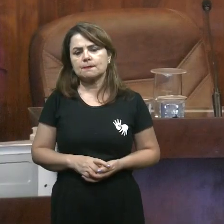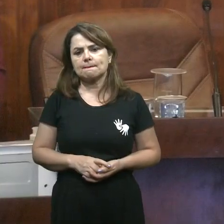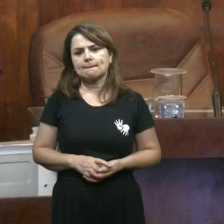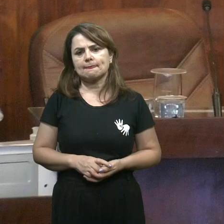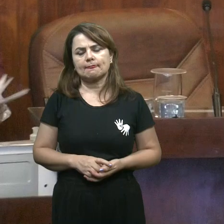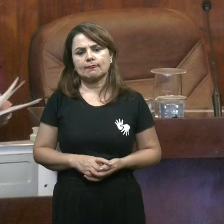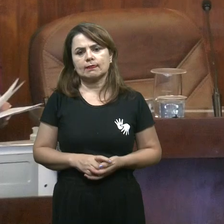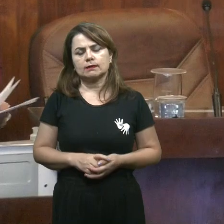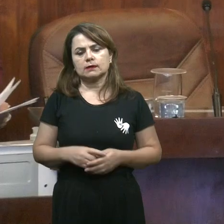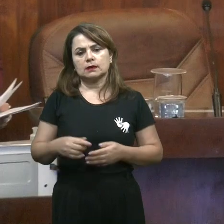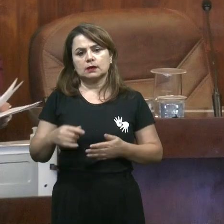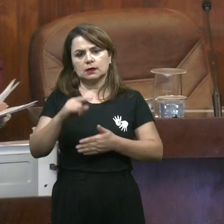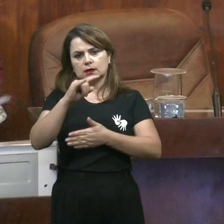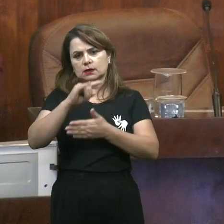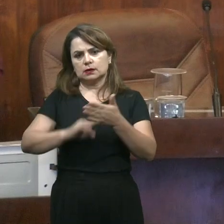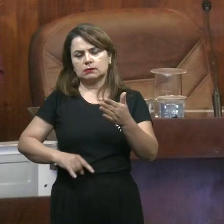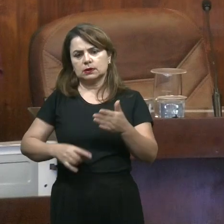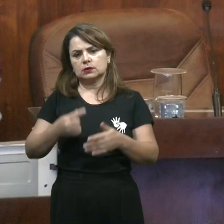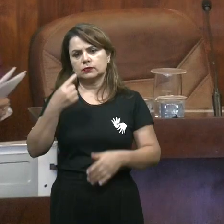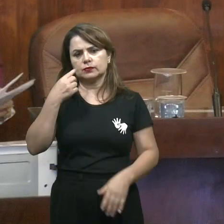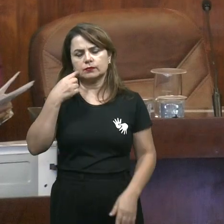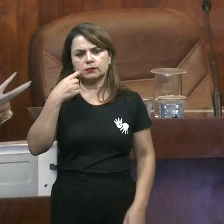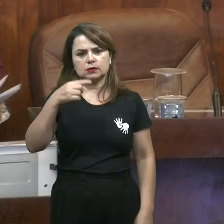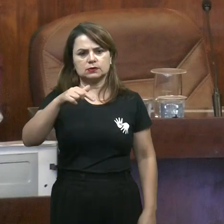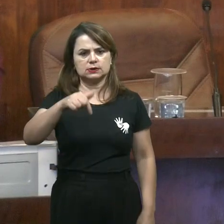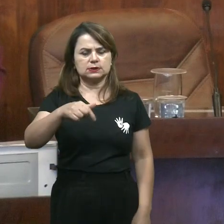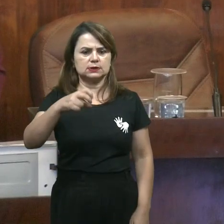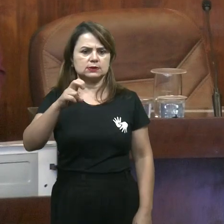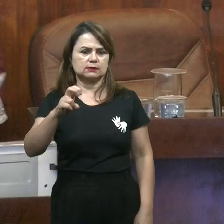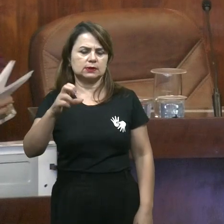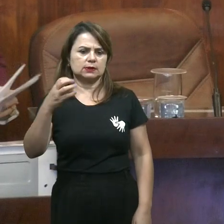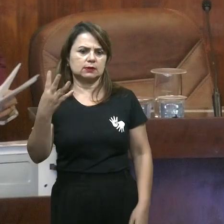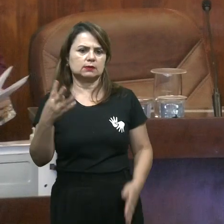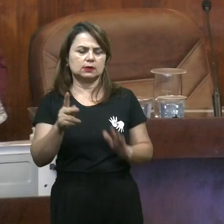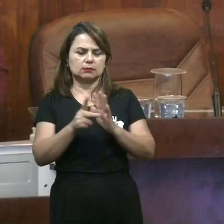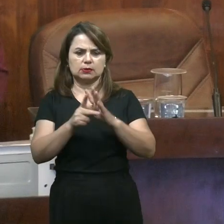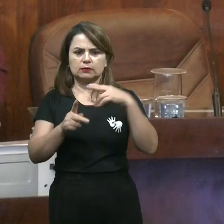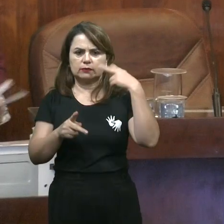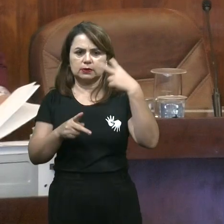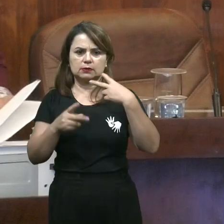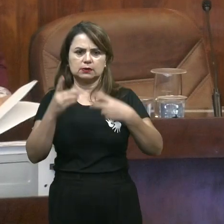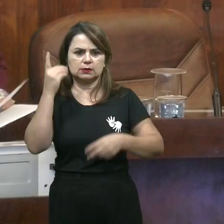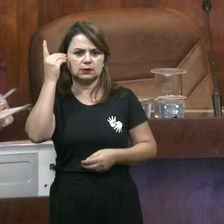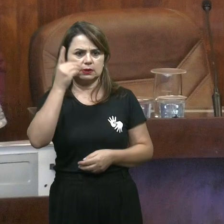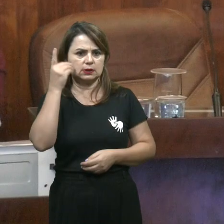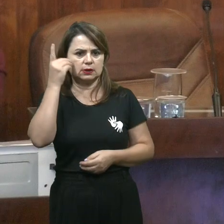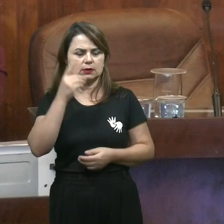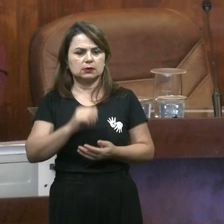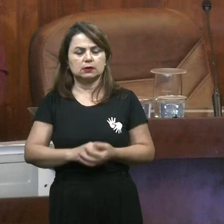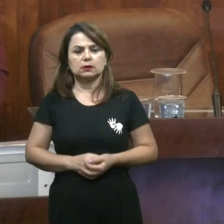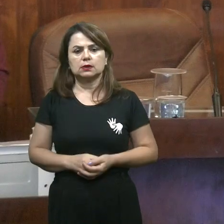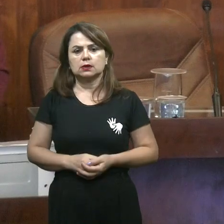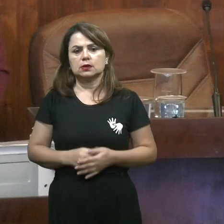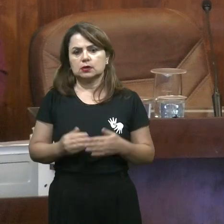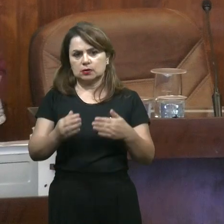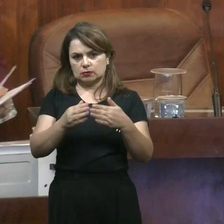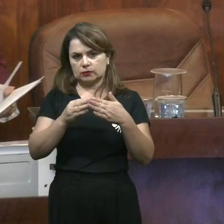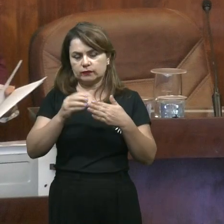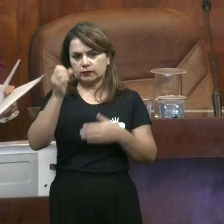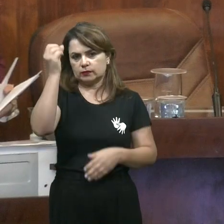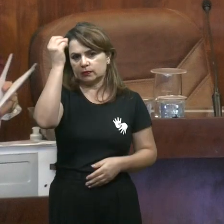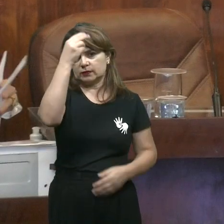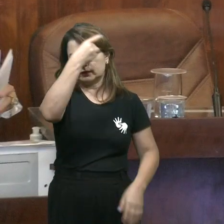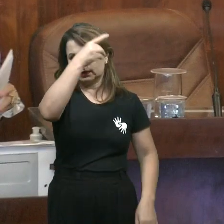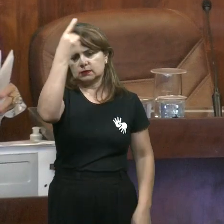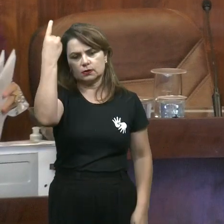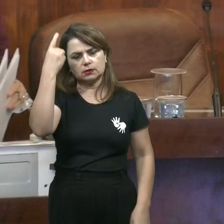Requerimento 1764 da vereadora professora Daniela. Solicitando ao prefeito municipal de Marília, a senhora Daniel Alonso,